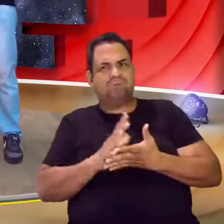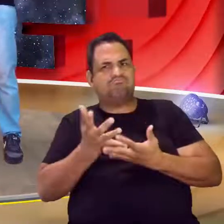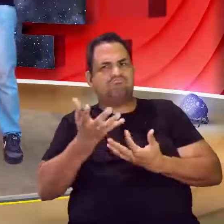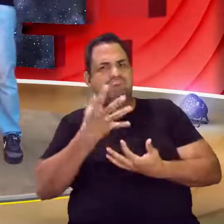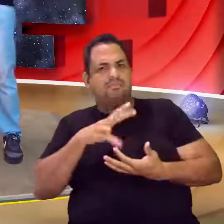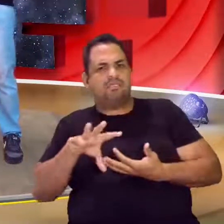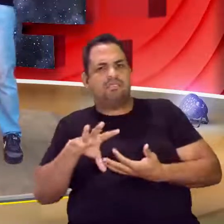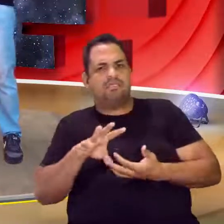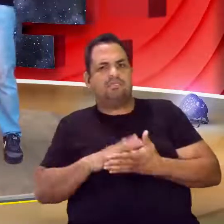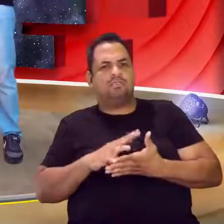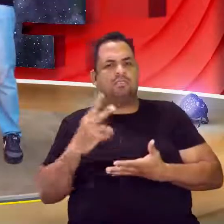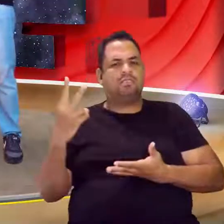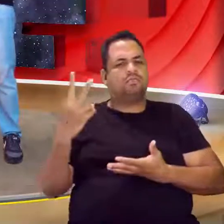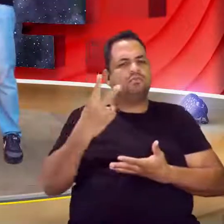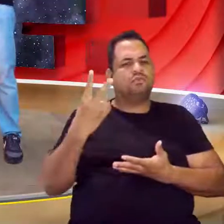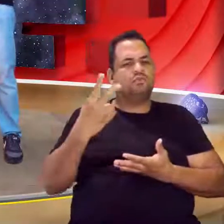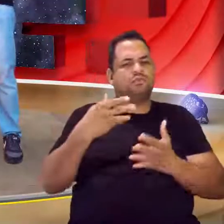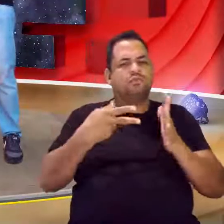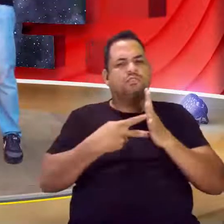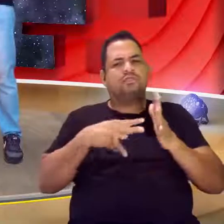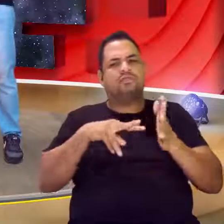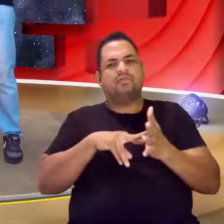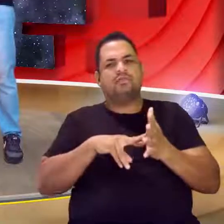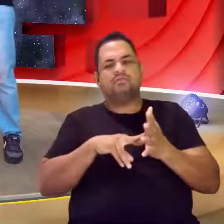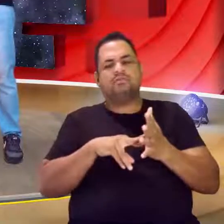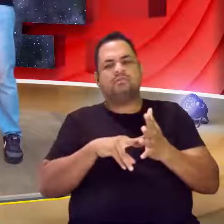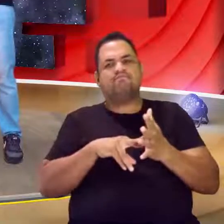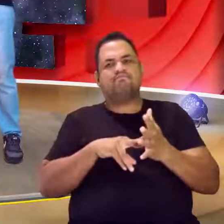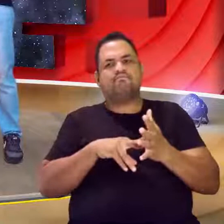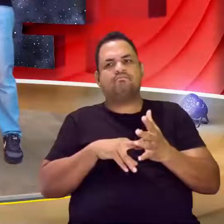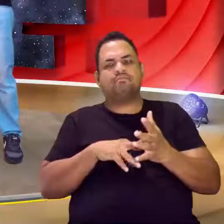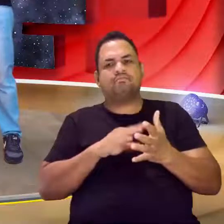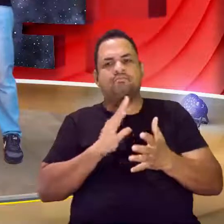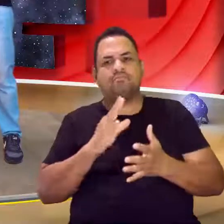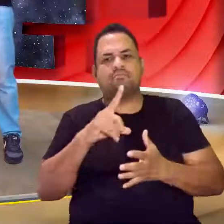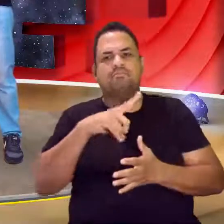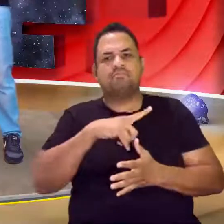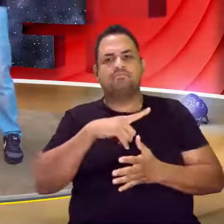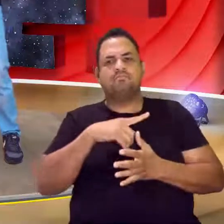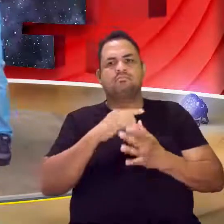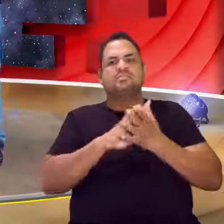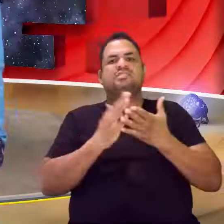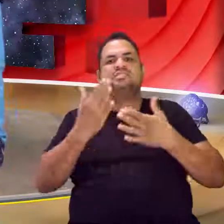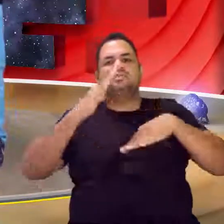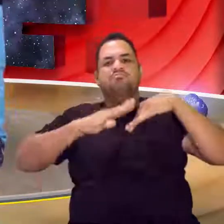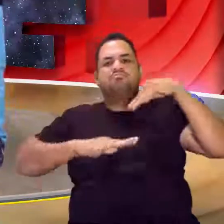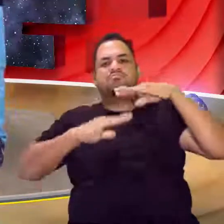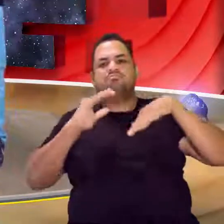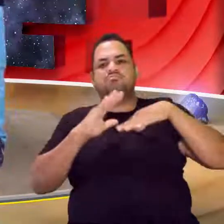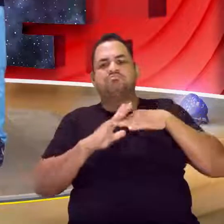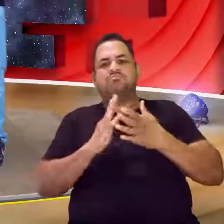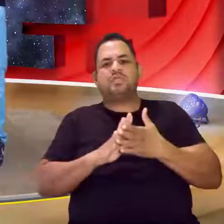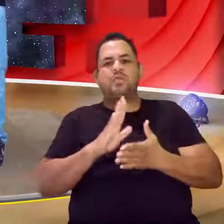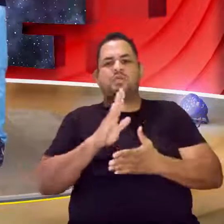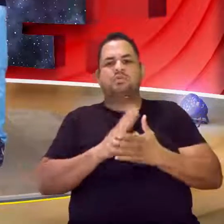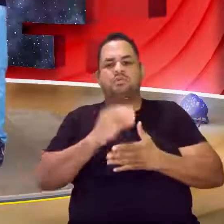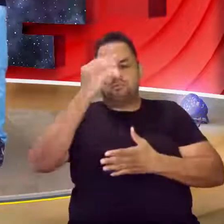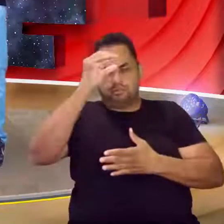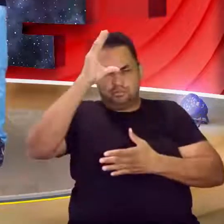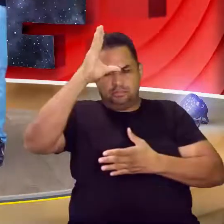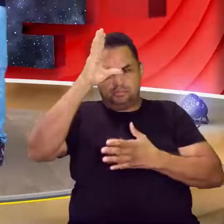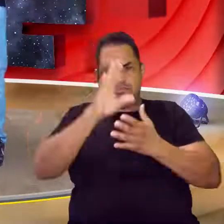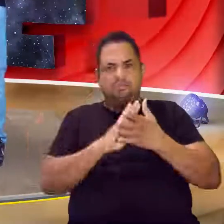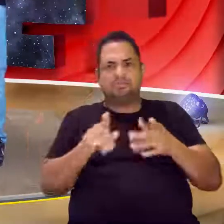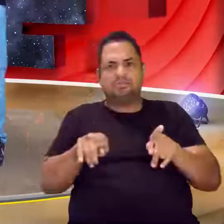não, teve duplo sentido e tudo mais, né? Nessa hora que já tem lá atrás especialistas do conhecimento